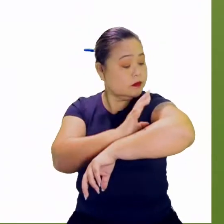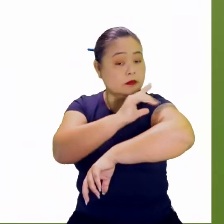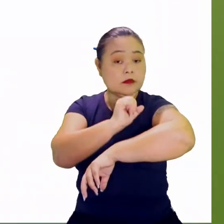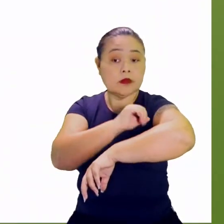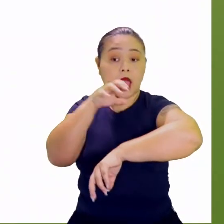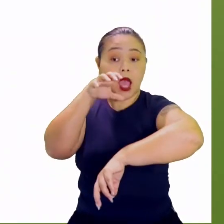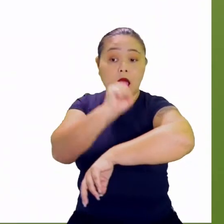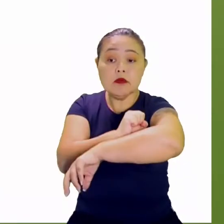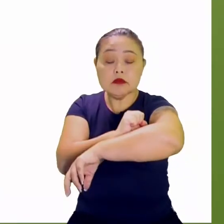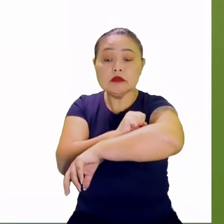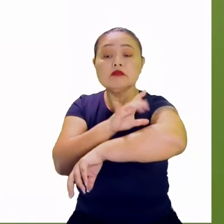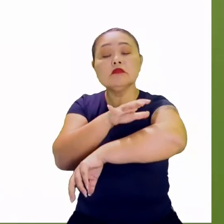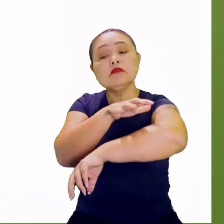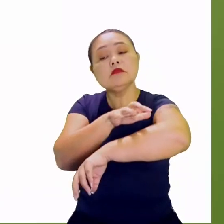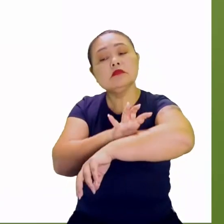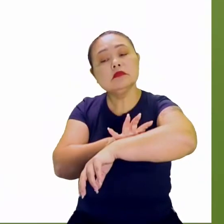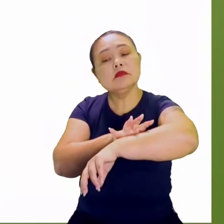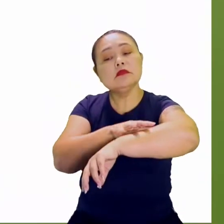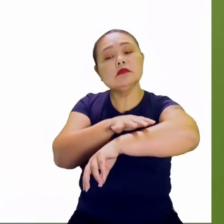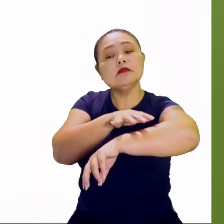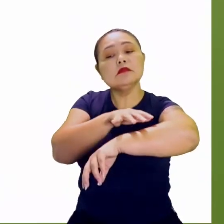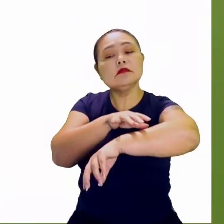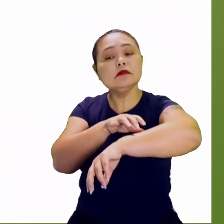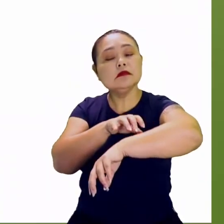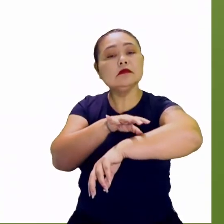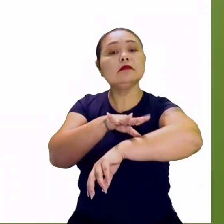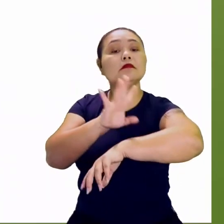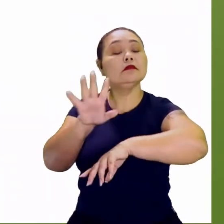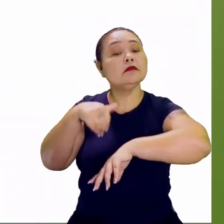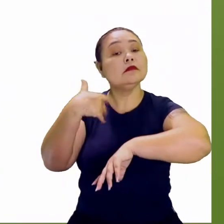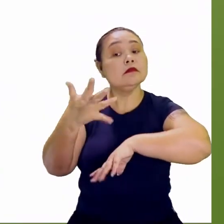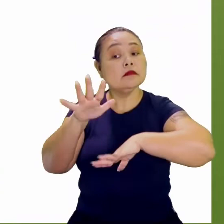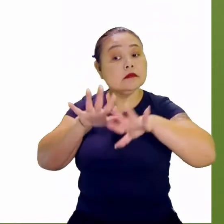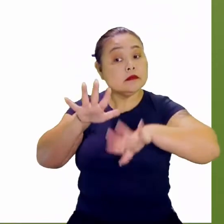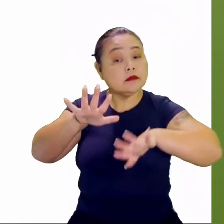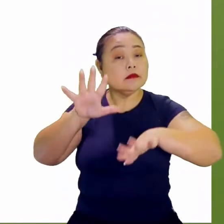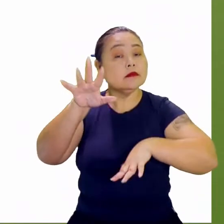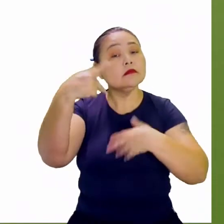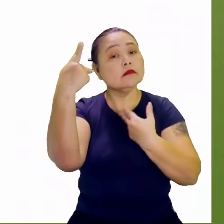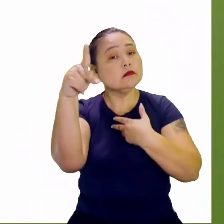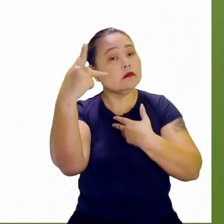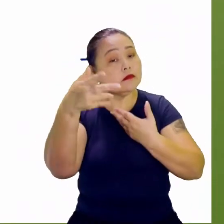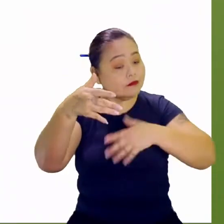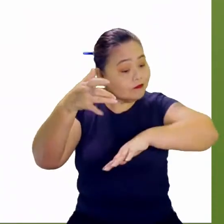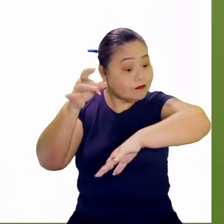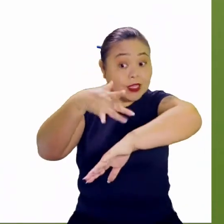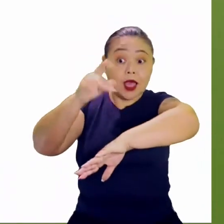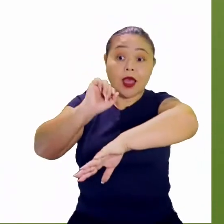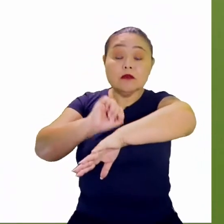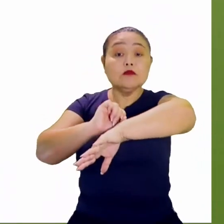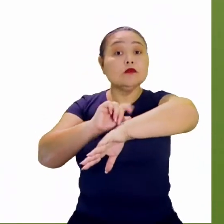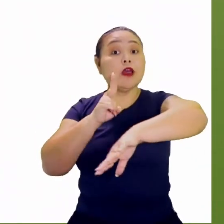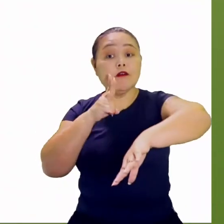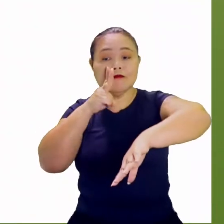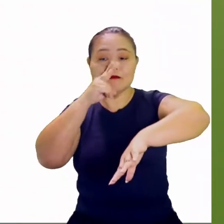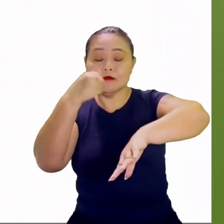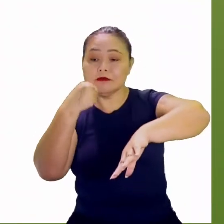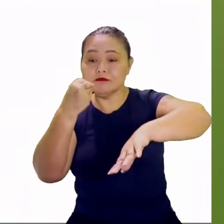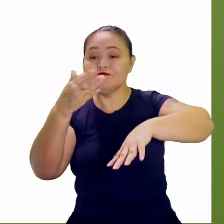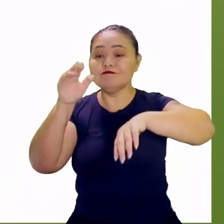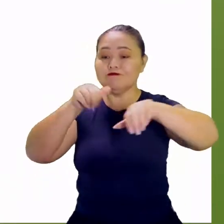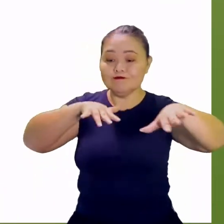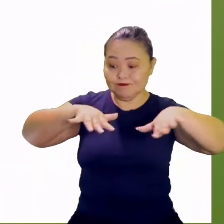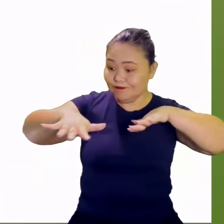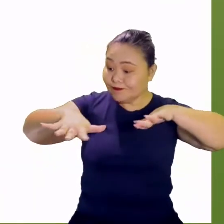contração rápida ou se é fibra de contração lenta. Mas isso vai depender do teu estímulo, vai depender da tua intensidade do